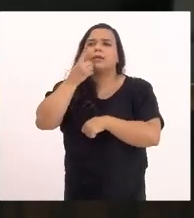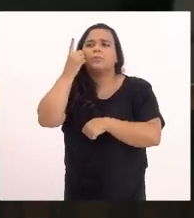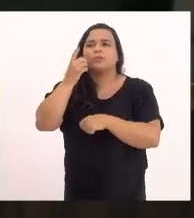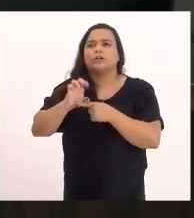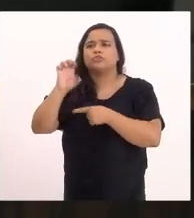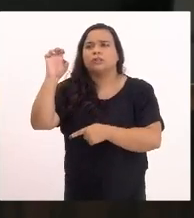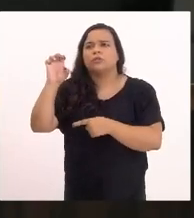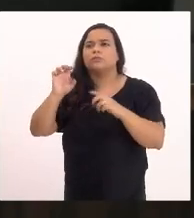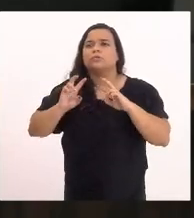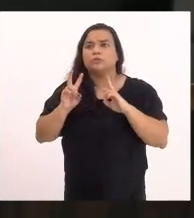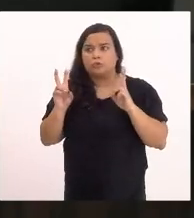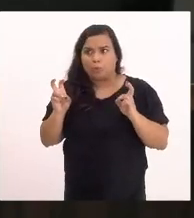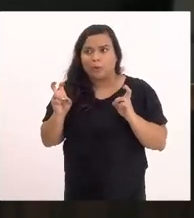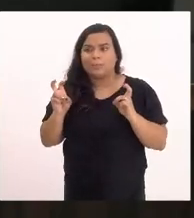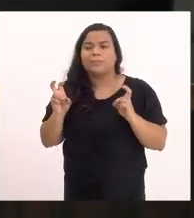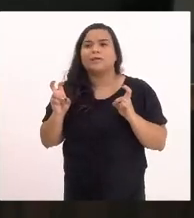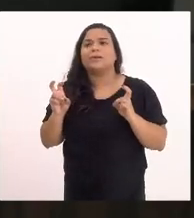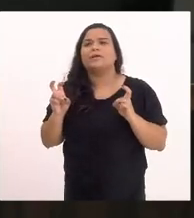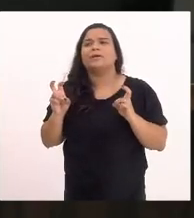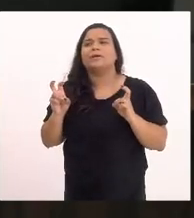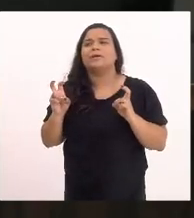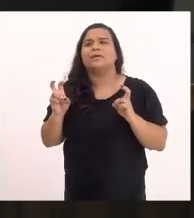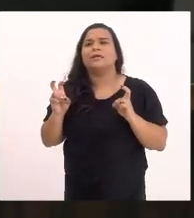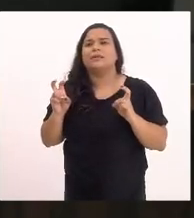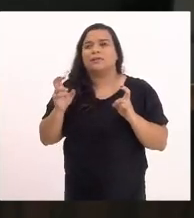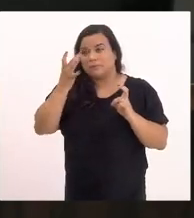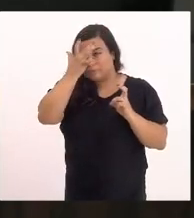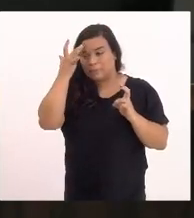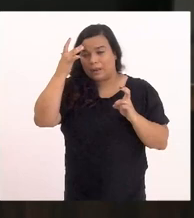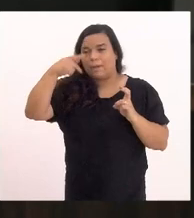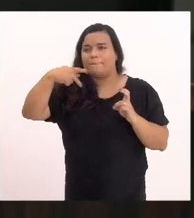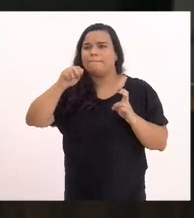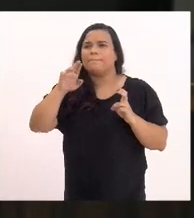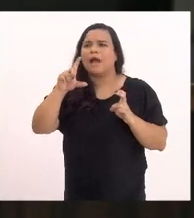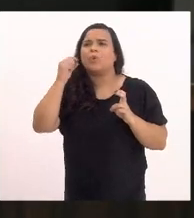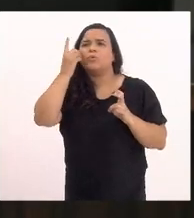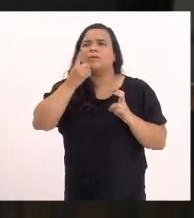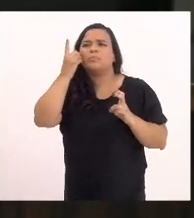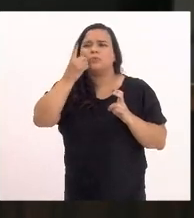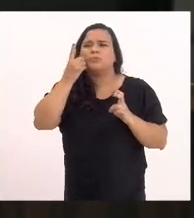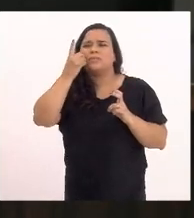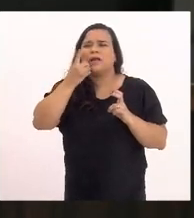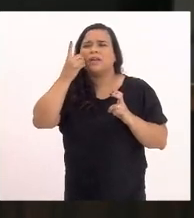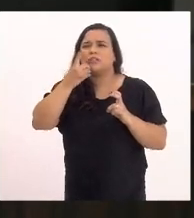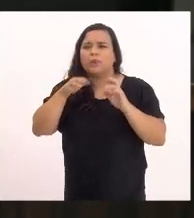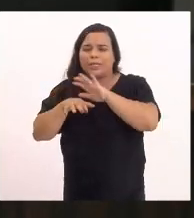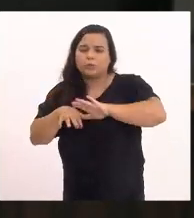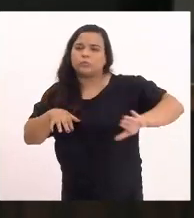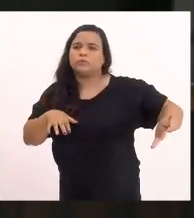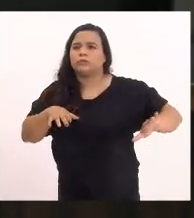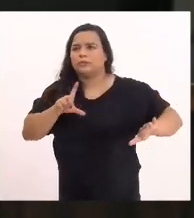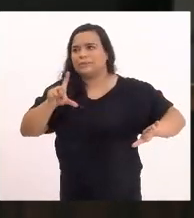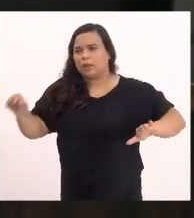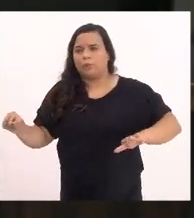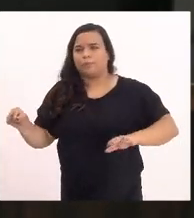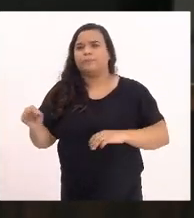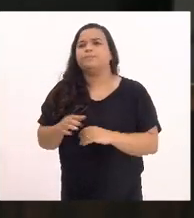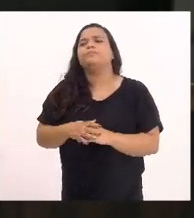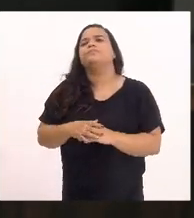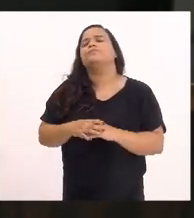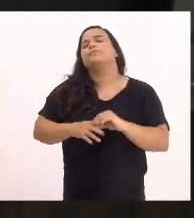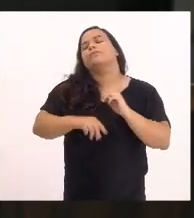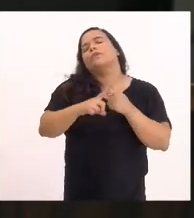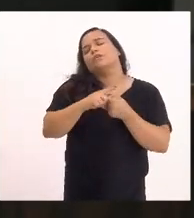função da renúncia do senhor deputado Paulo Bagueira, investido no cargo de vice-prefeito de Niterói. De acordo com o artigo 258, inciso